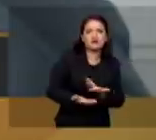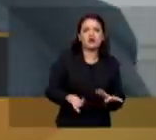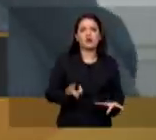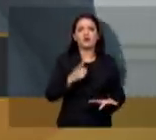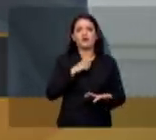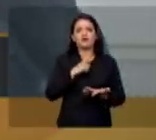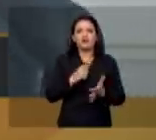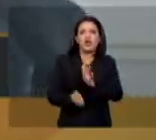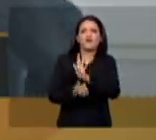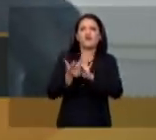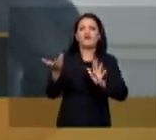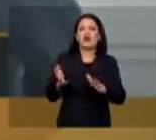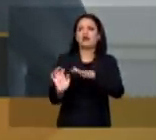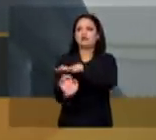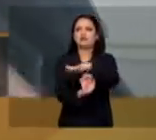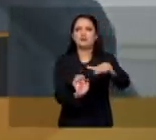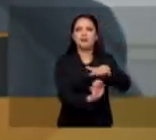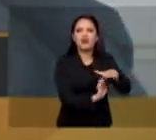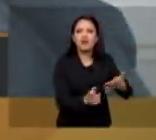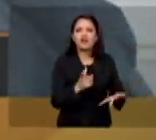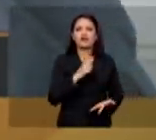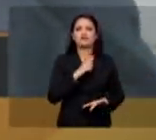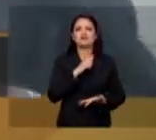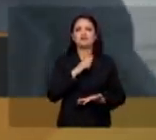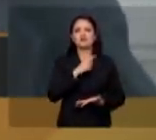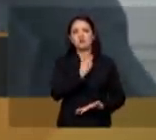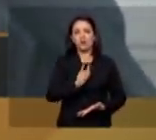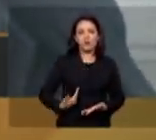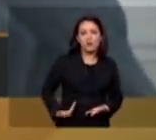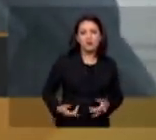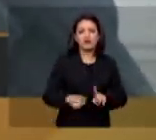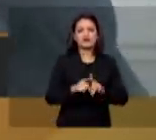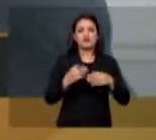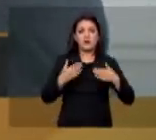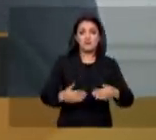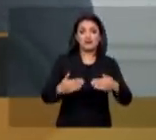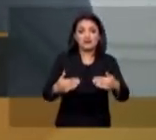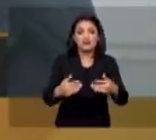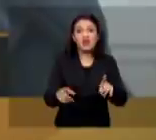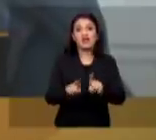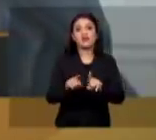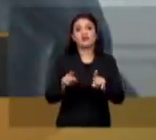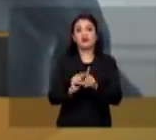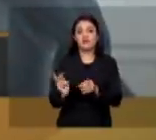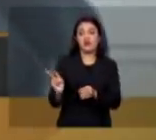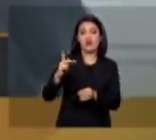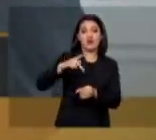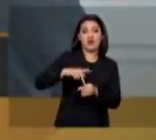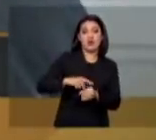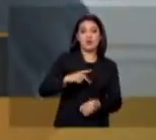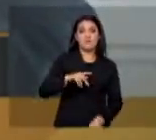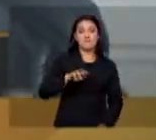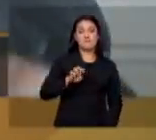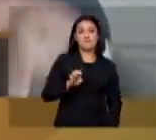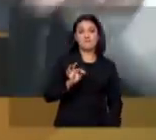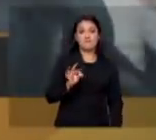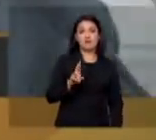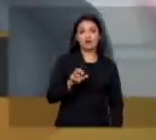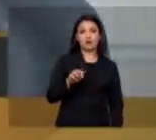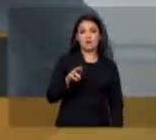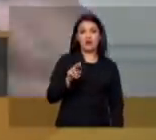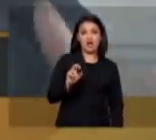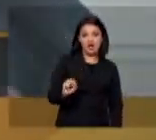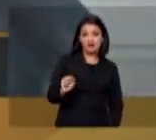inúmeras autarquias, sociedades de economia mista, ministérios, notadamente também a Petrobras, puxando a Petrobras.